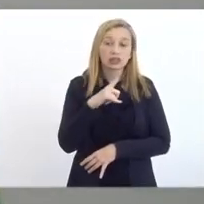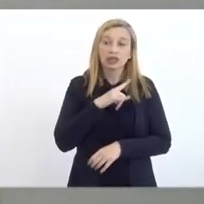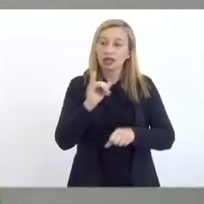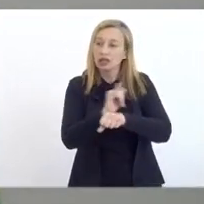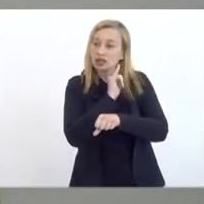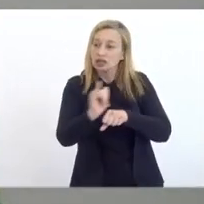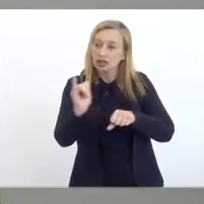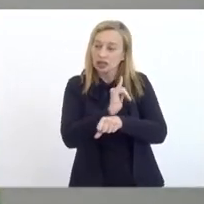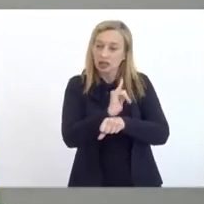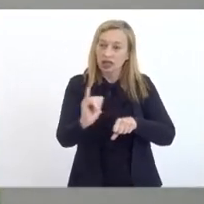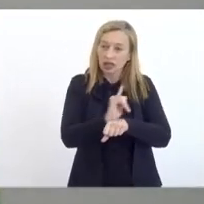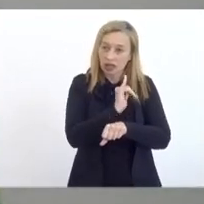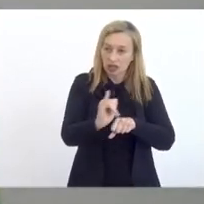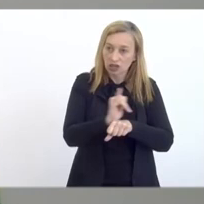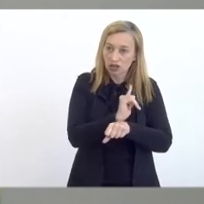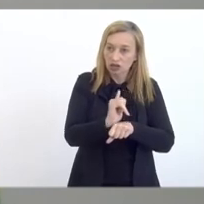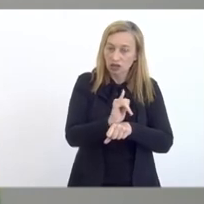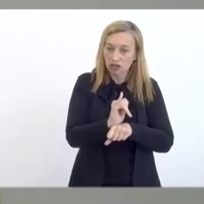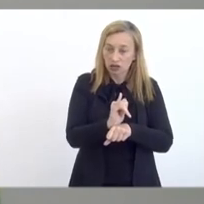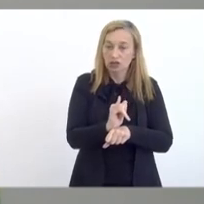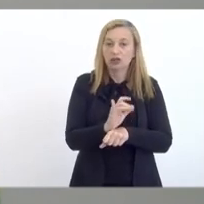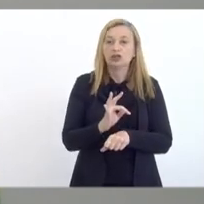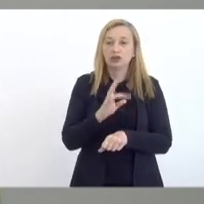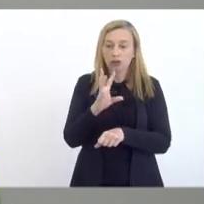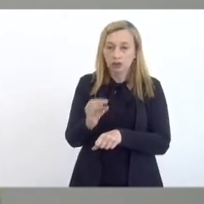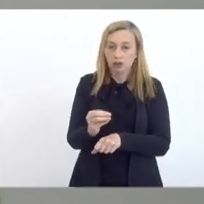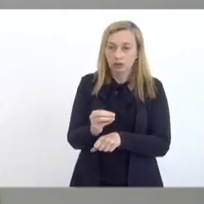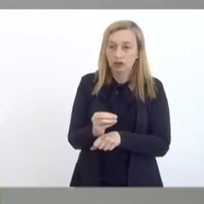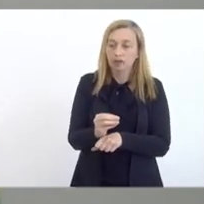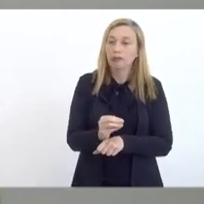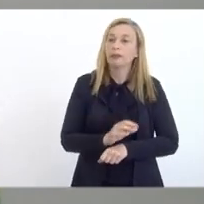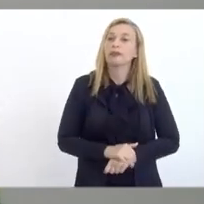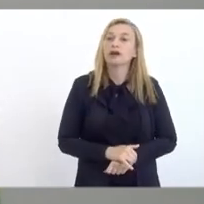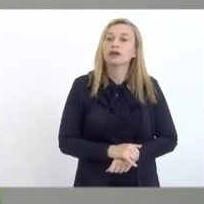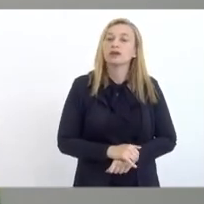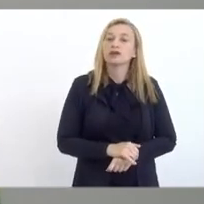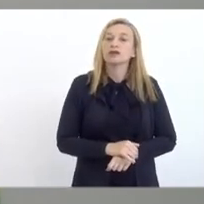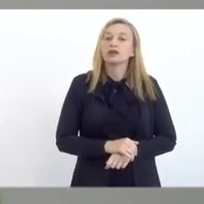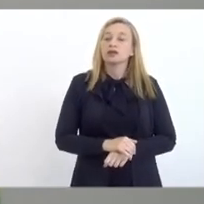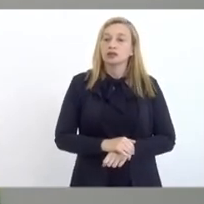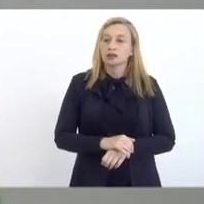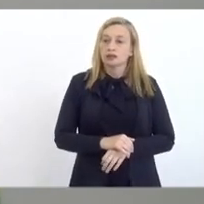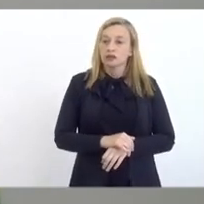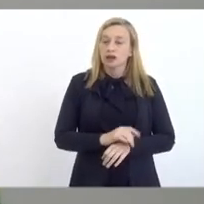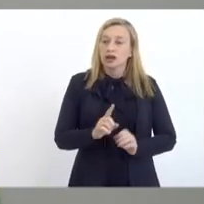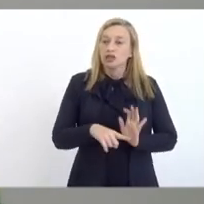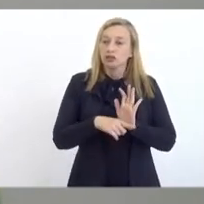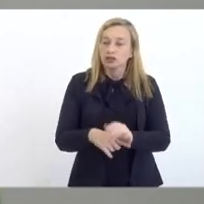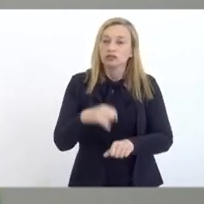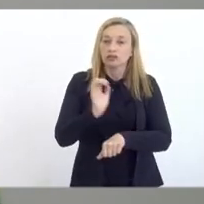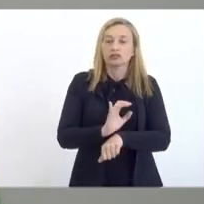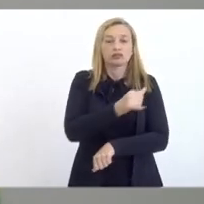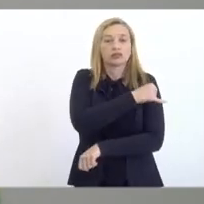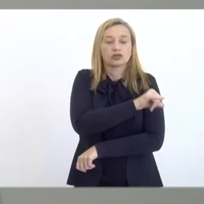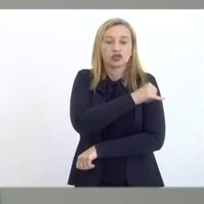articulado ao Plano de Recuperação do Estado. O Plano de Recuperação do Estado do Rio de Janeiro,